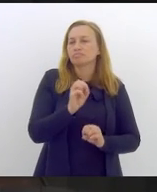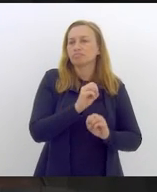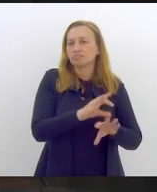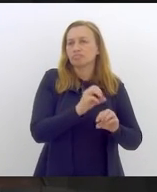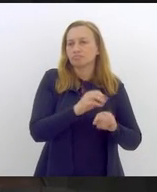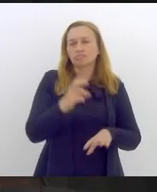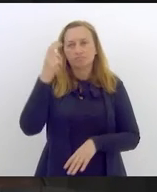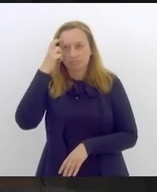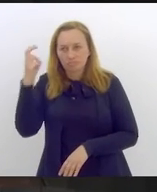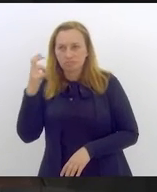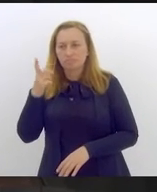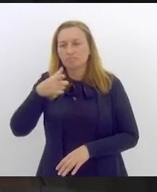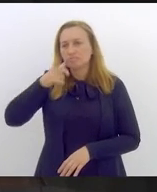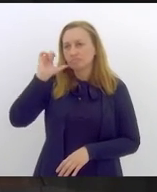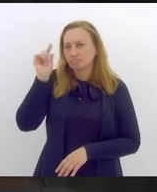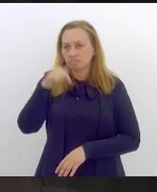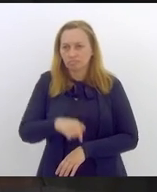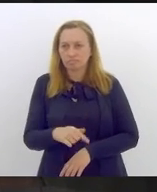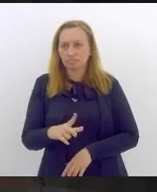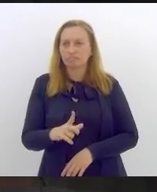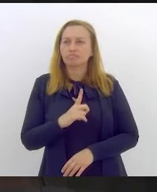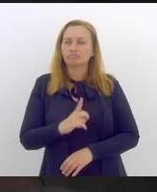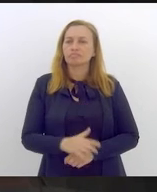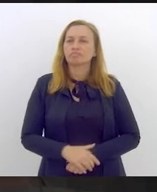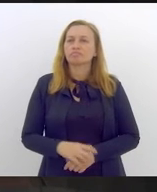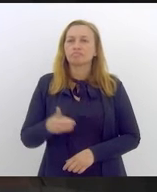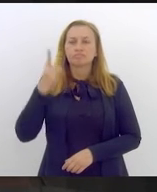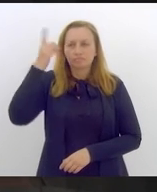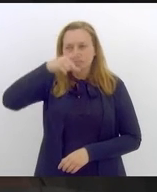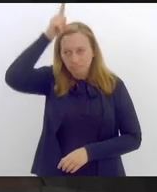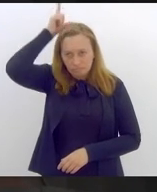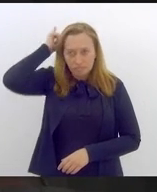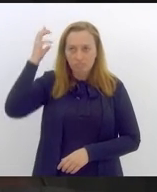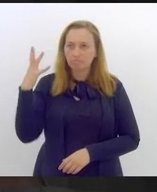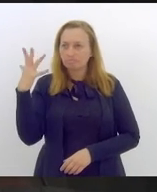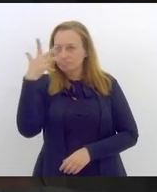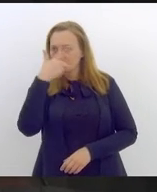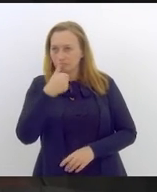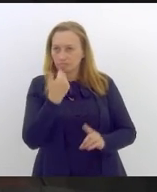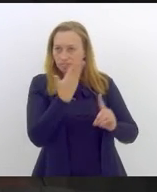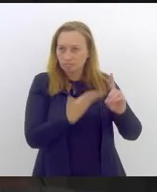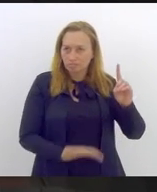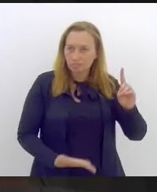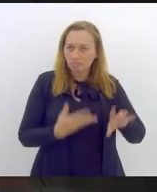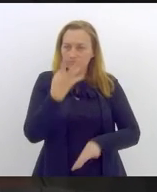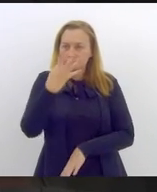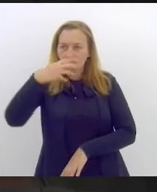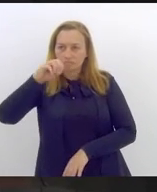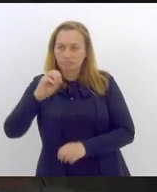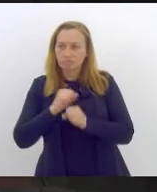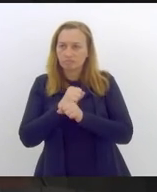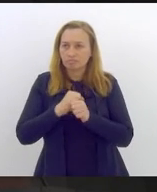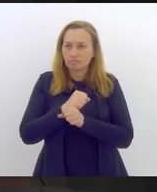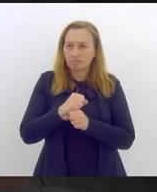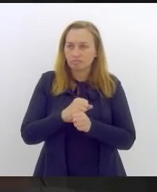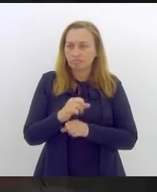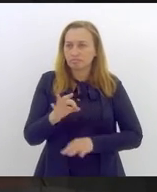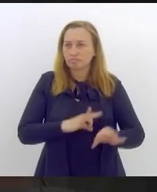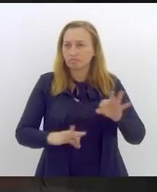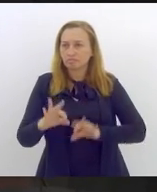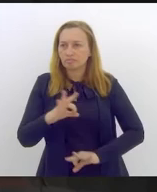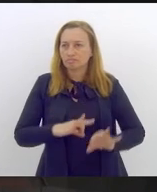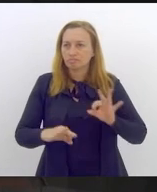do cieps E ontem tivemos aqui Luiz Paulo uma linda sessão em homenagem aos 40 anos do projeto de animação cultural